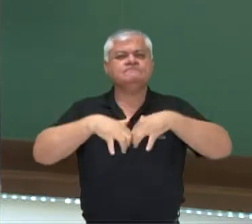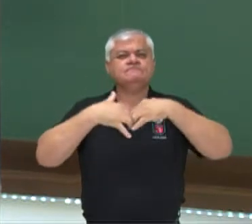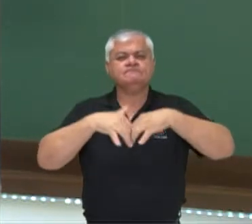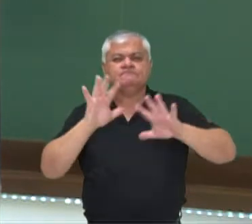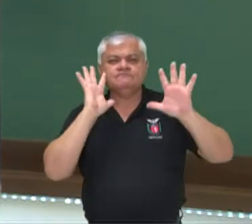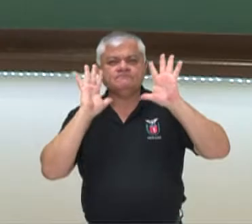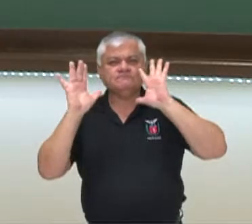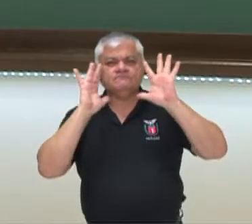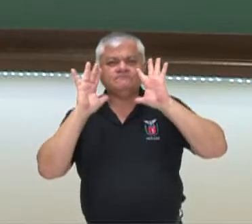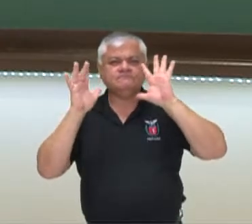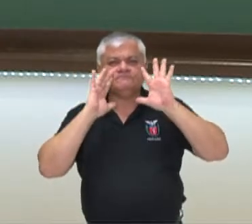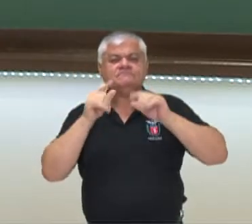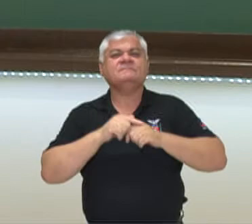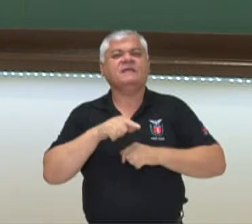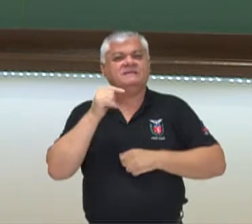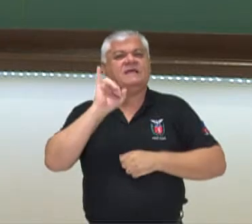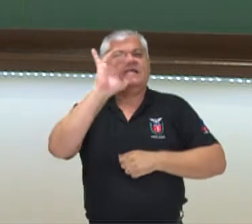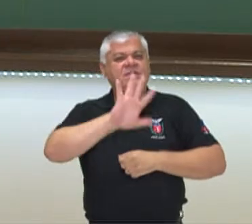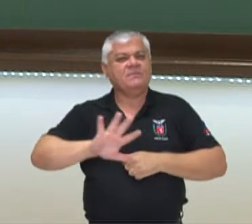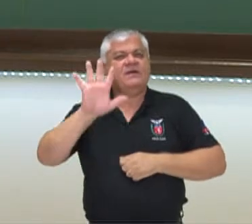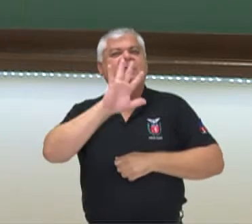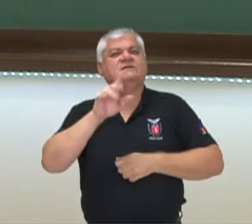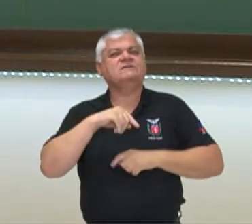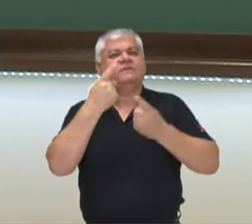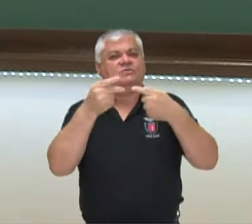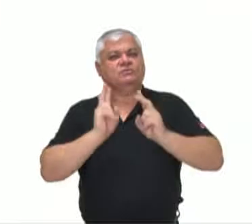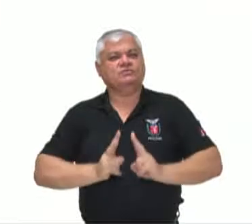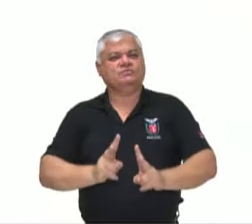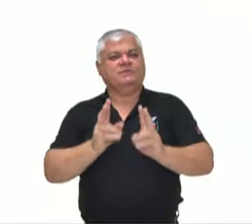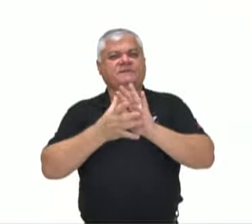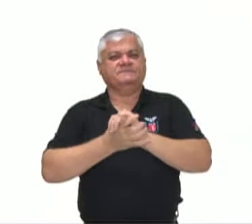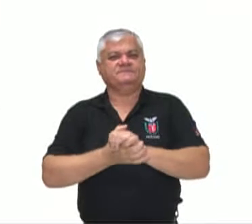essa fonte histórica, essa imagem, para a gente poder continuar.